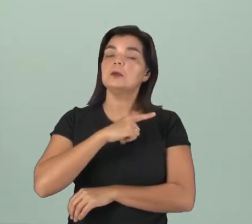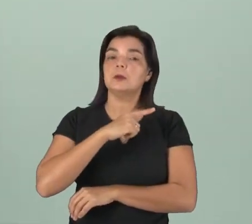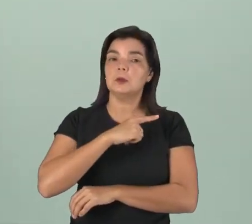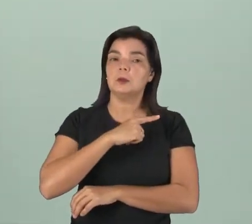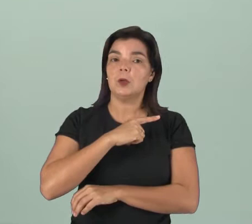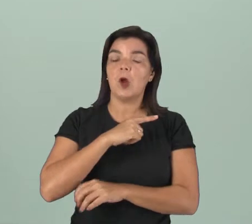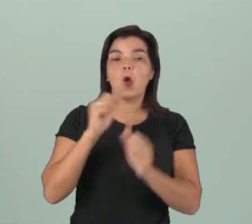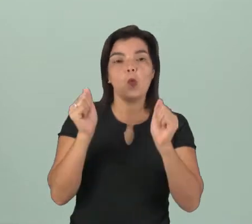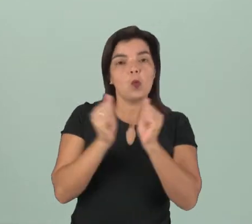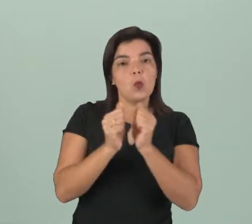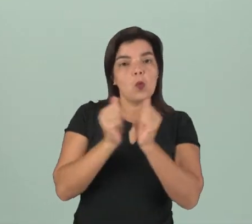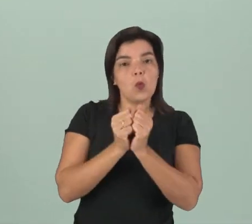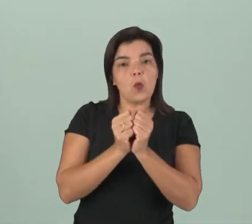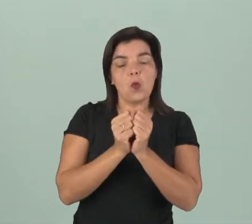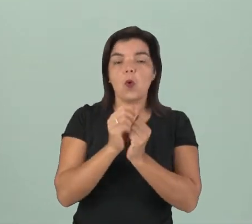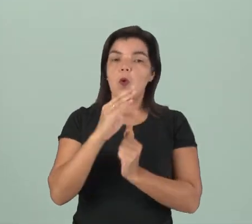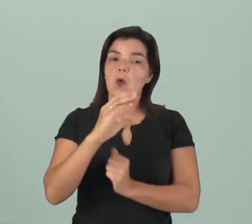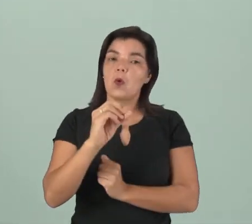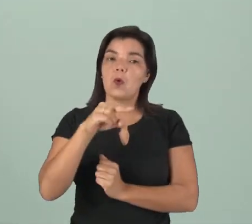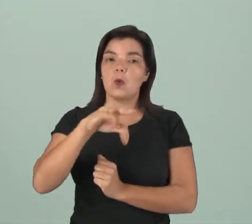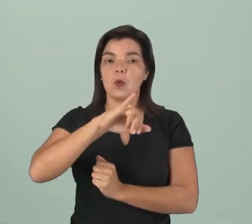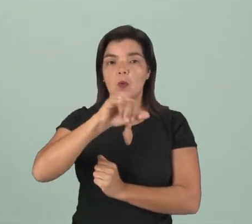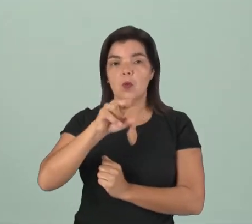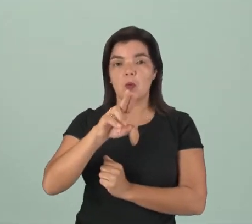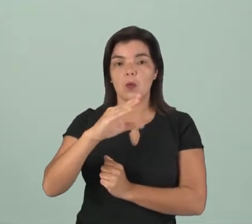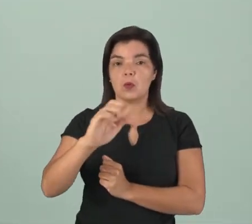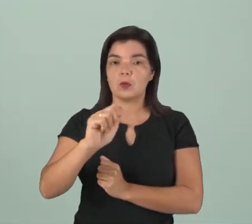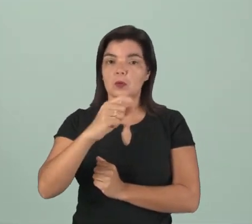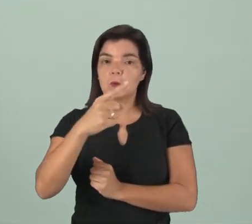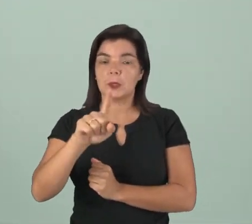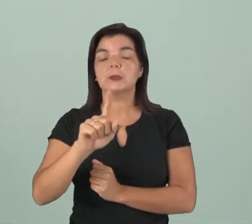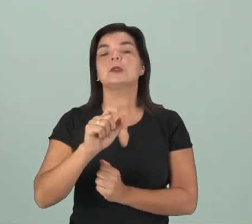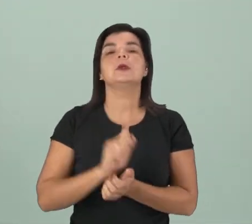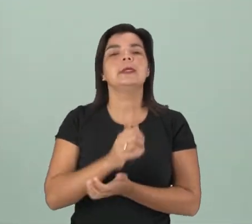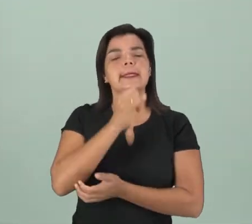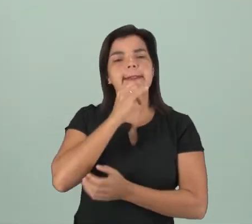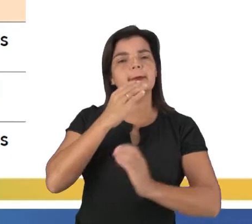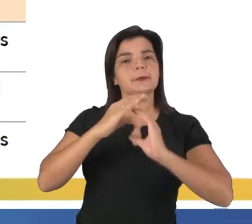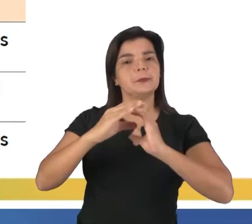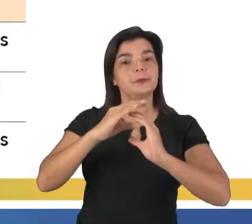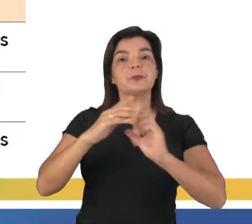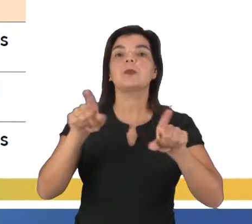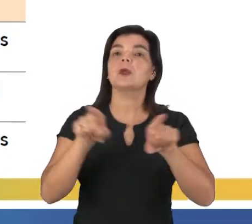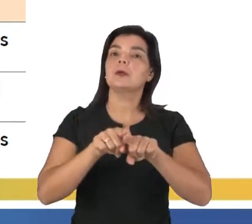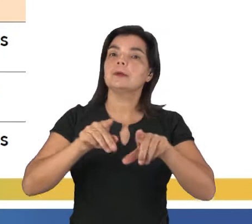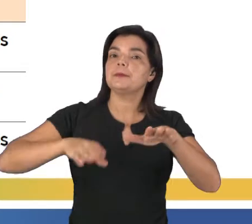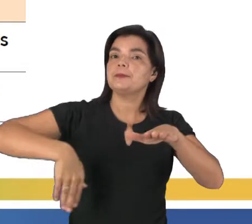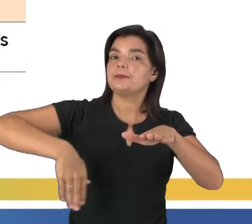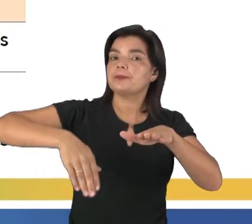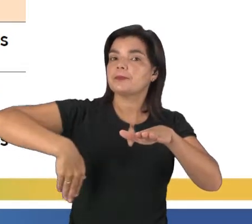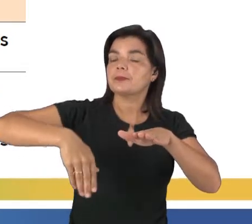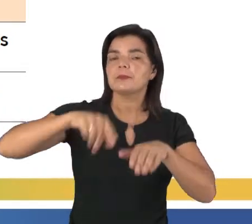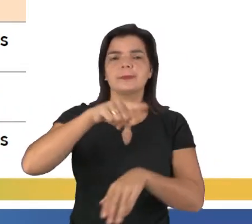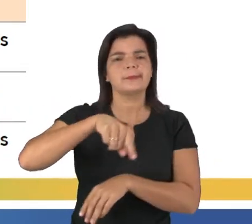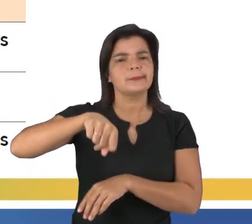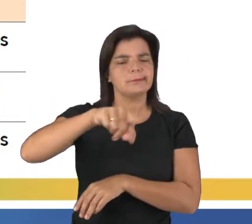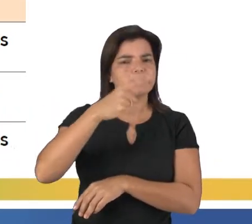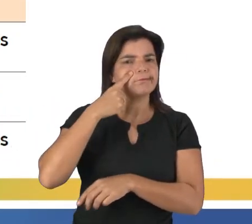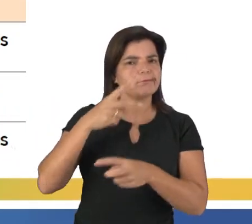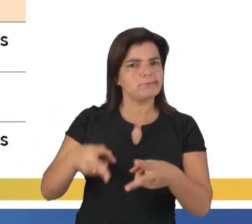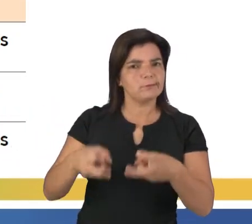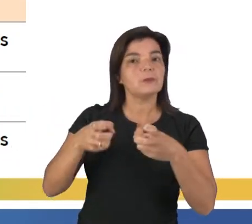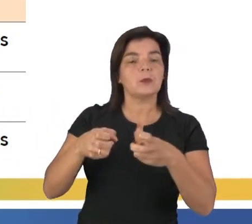fazendo a mesma conjugação, tá? O verbo cantar, verbo nadar. Então, se você sacar